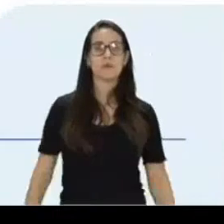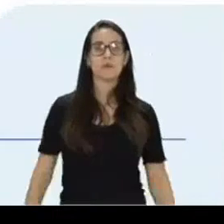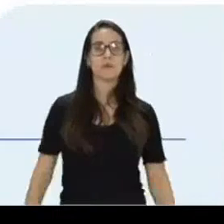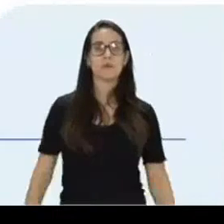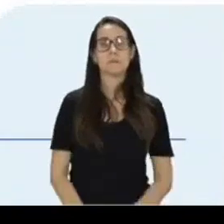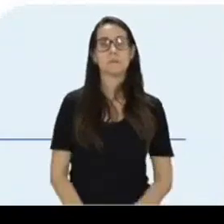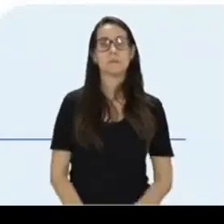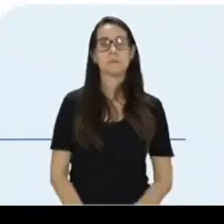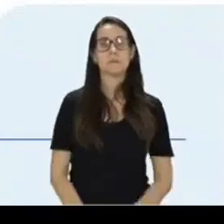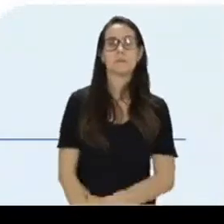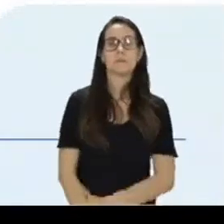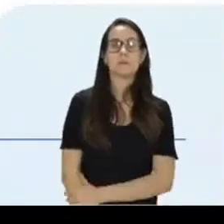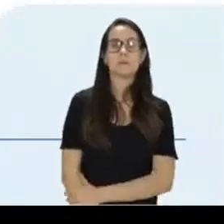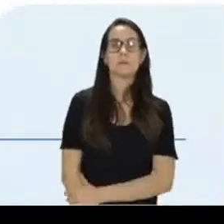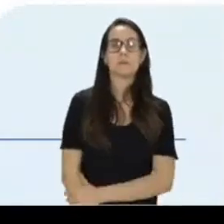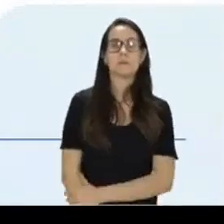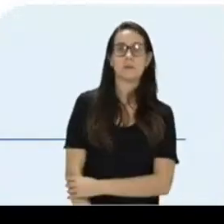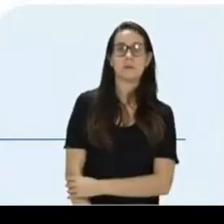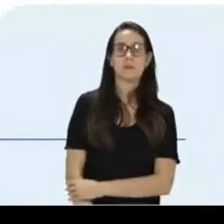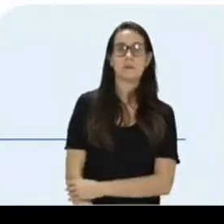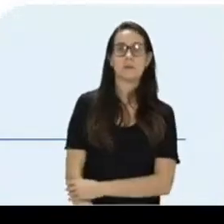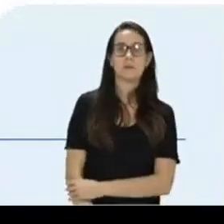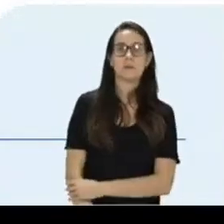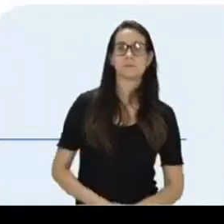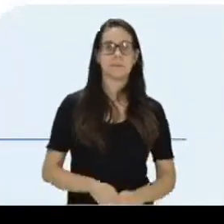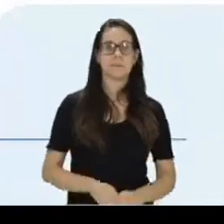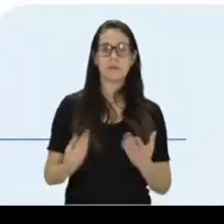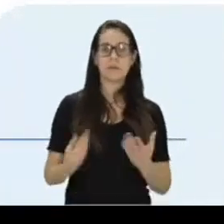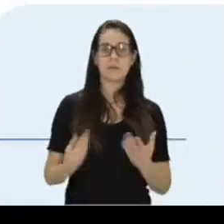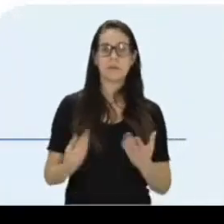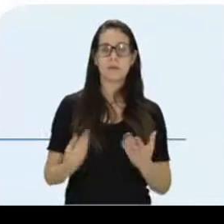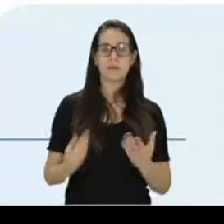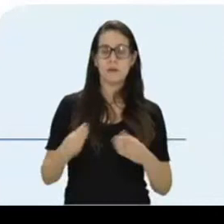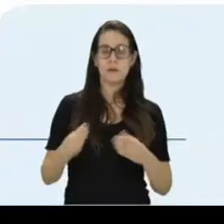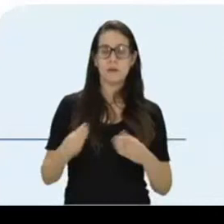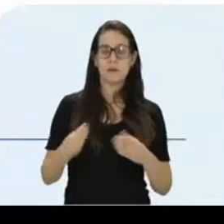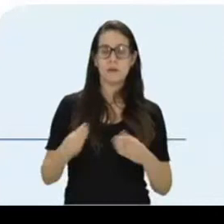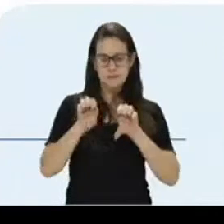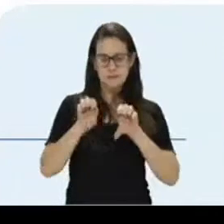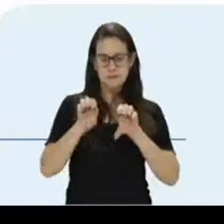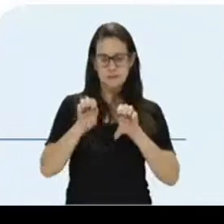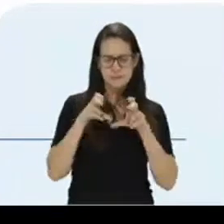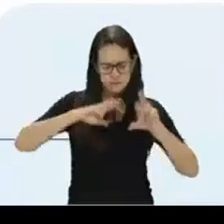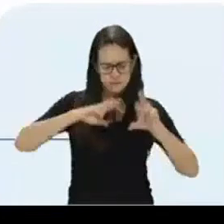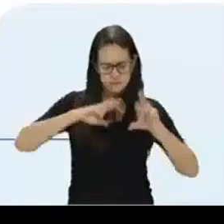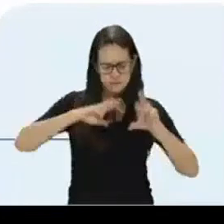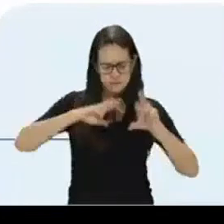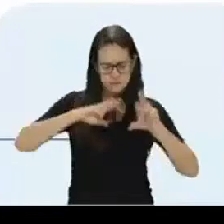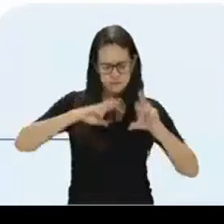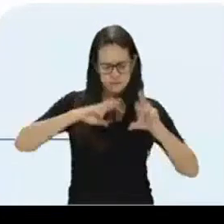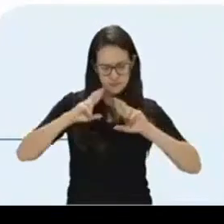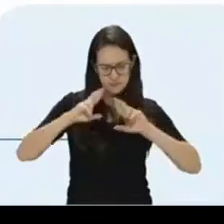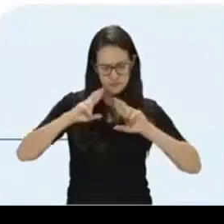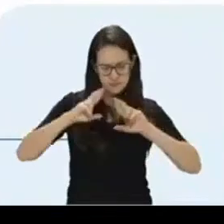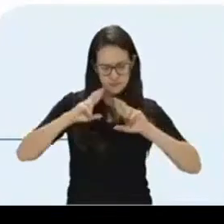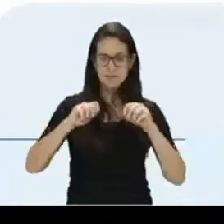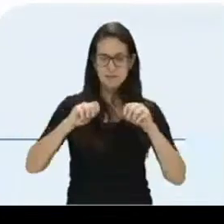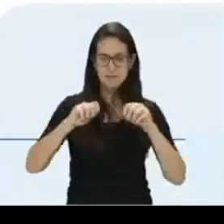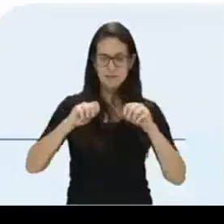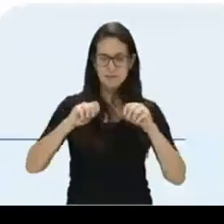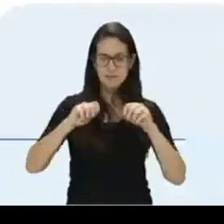Parede celular. Porque é a estrutura que vai permitir, então, que nós possamos visualizar a